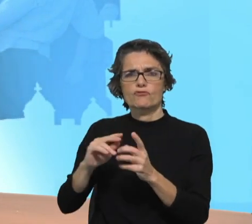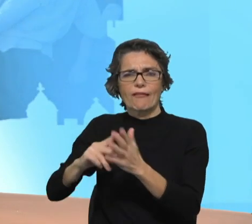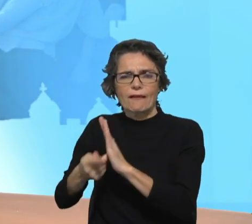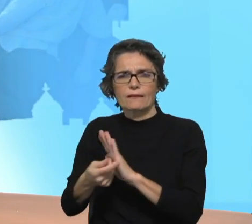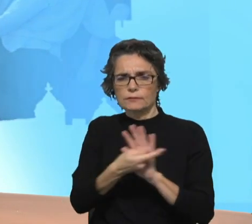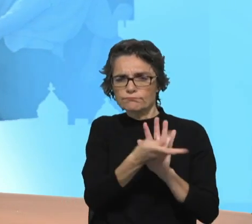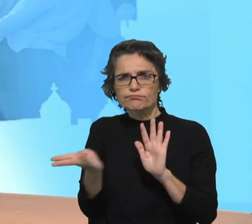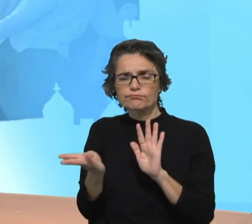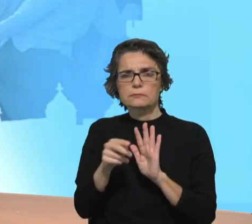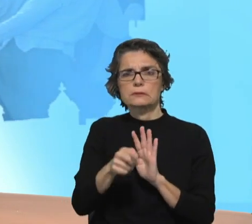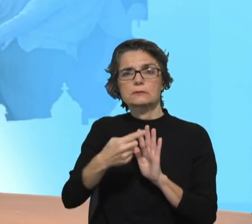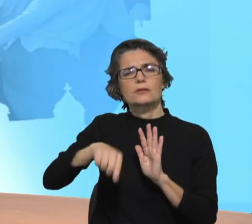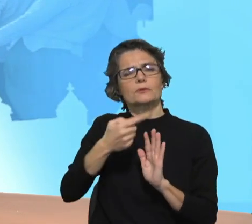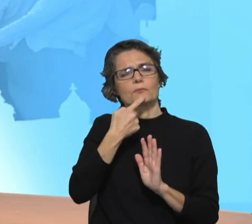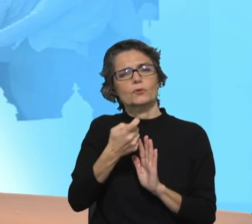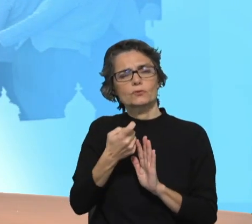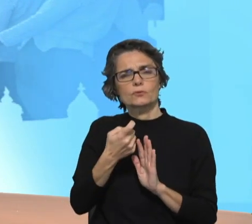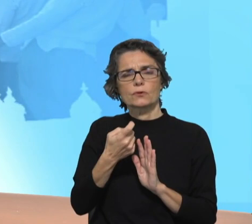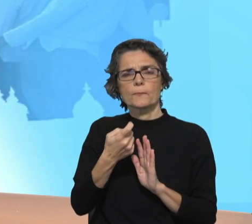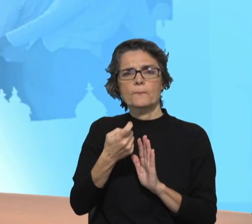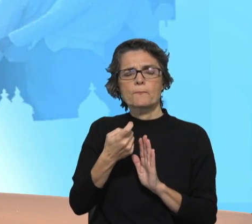Estaremos minimamente despertos para